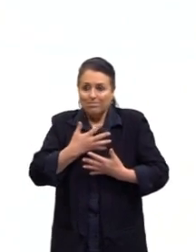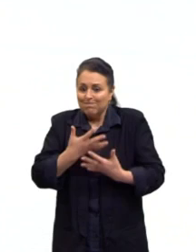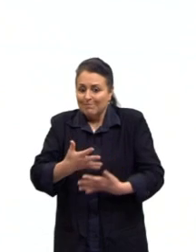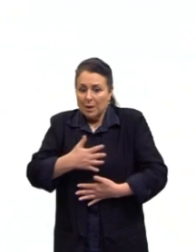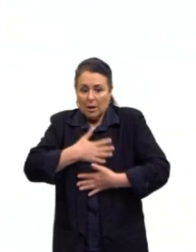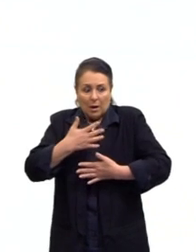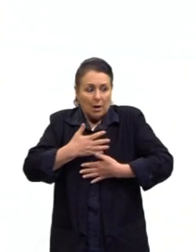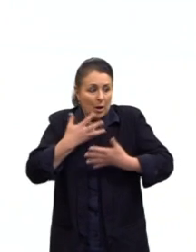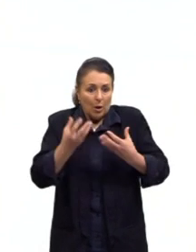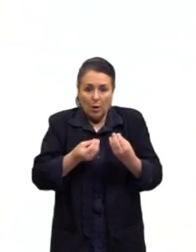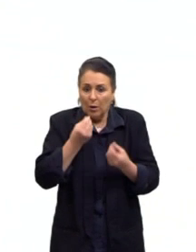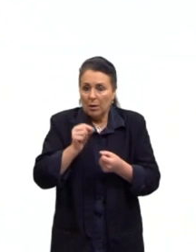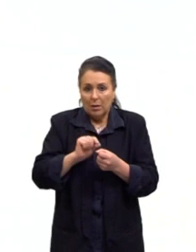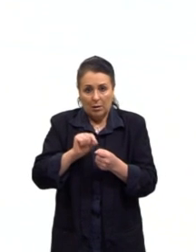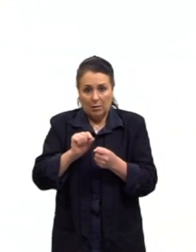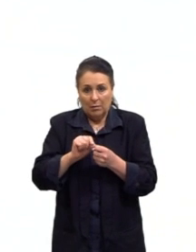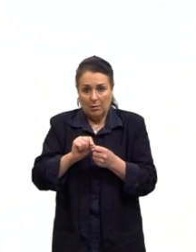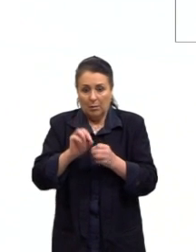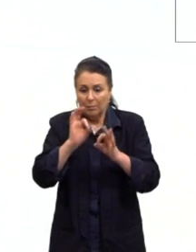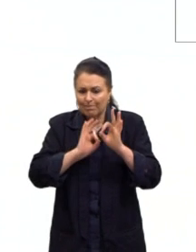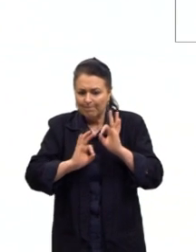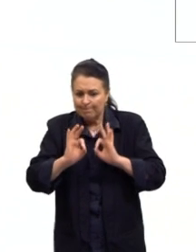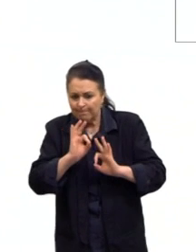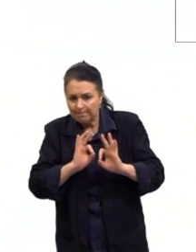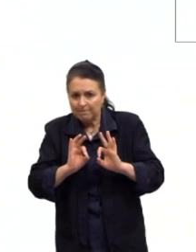ele não sabe como mexer com aquilo ali